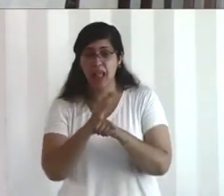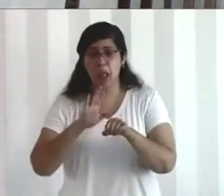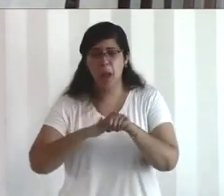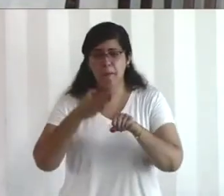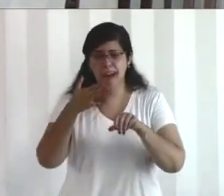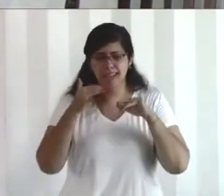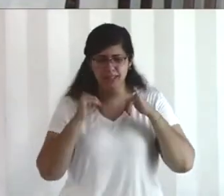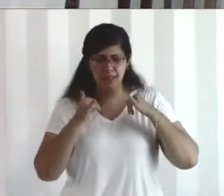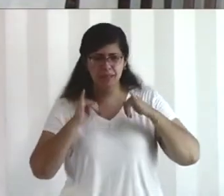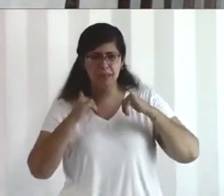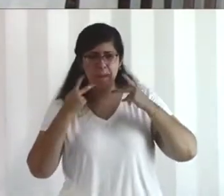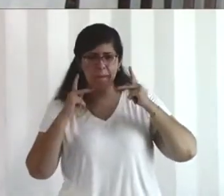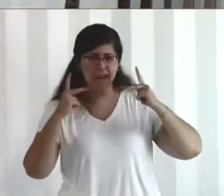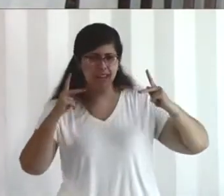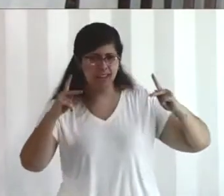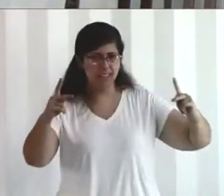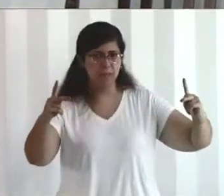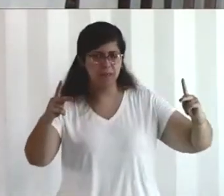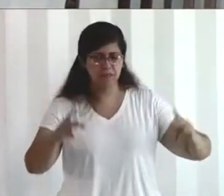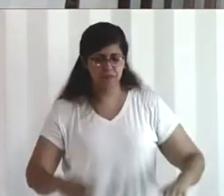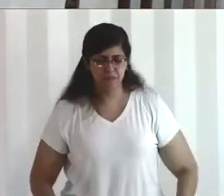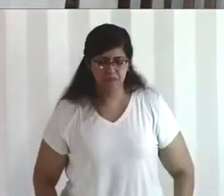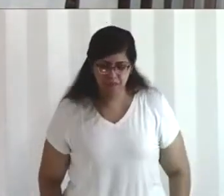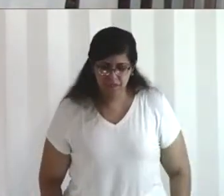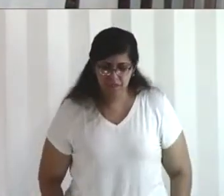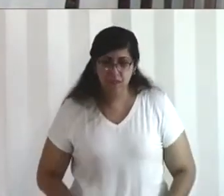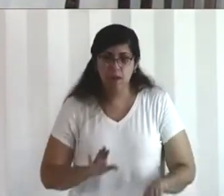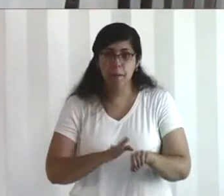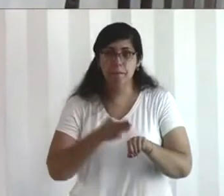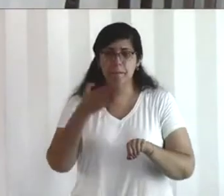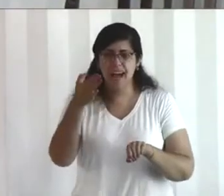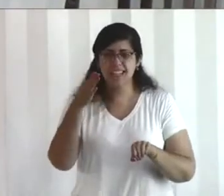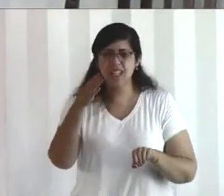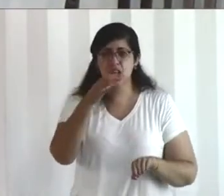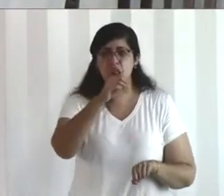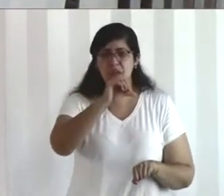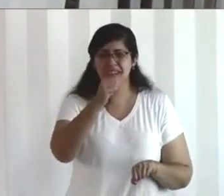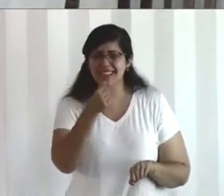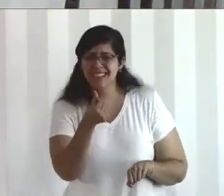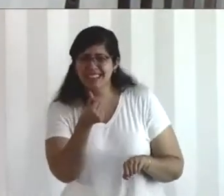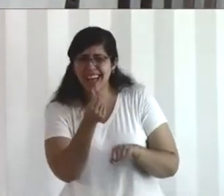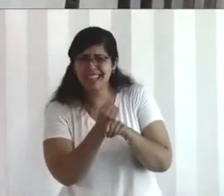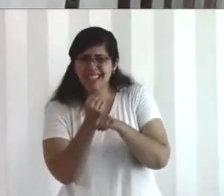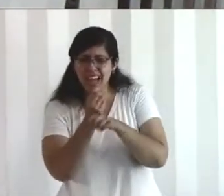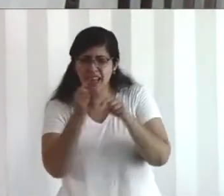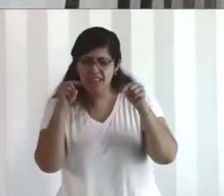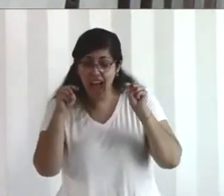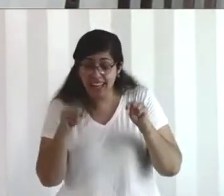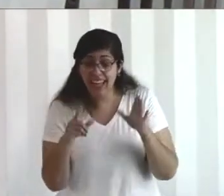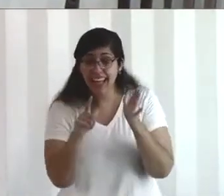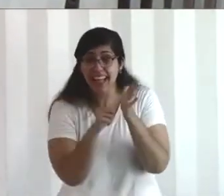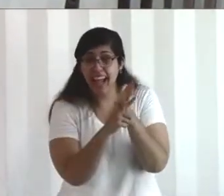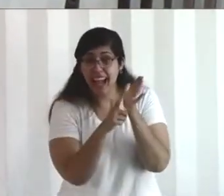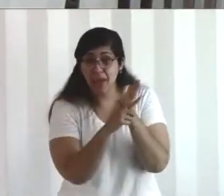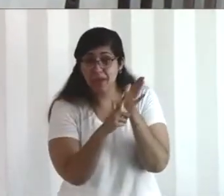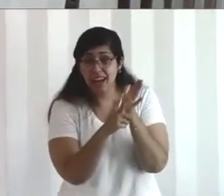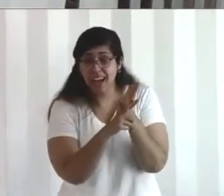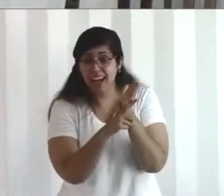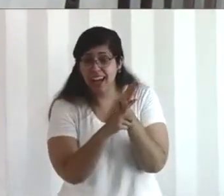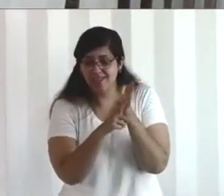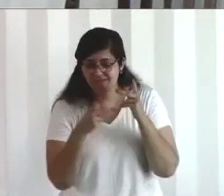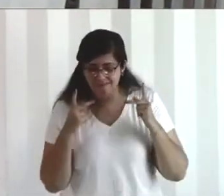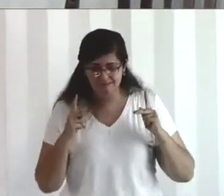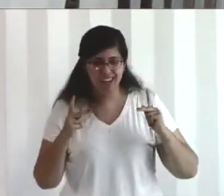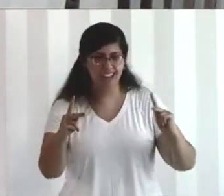seja pregada. São mais de 96 anos do cuidado de Deus para que a palavra seja proclamada. Precisaria de